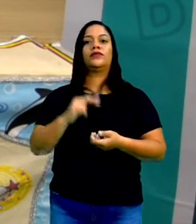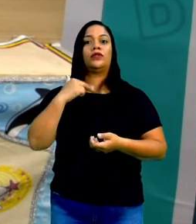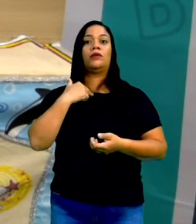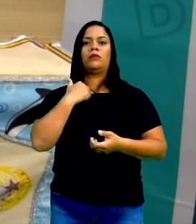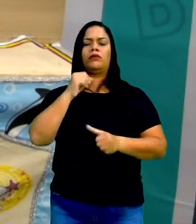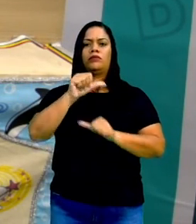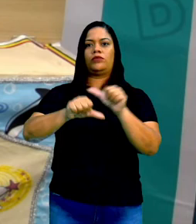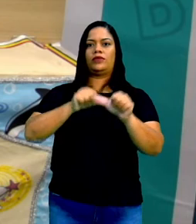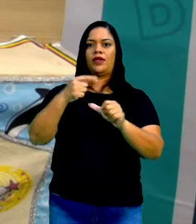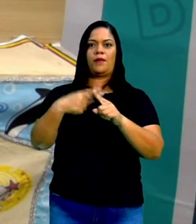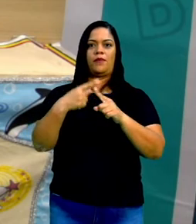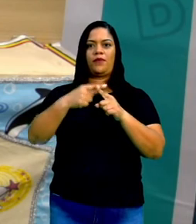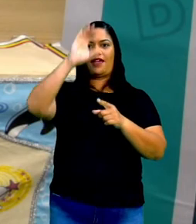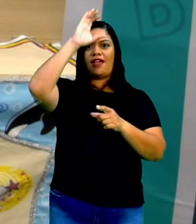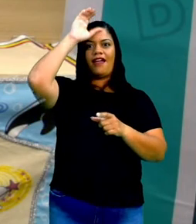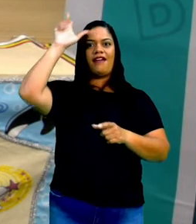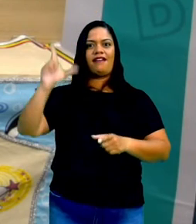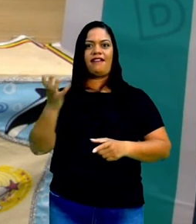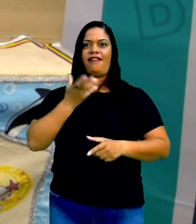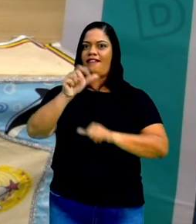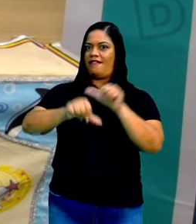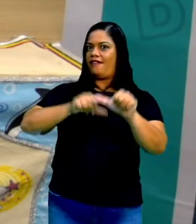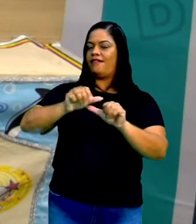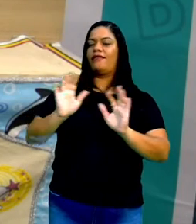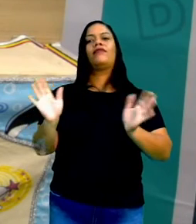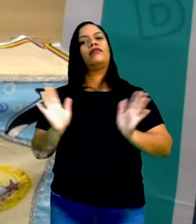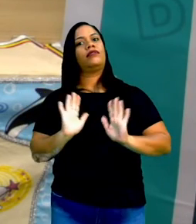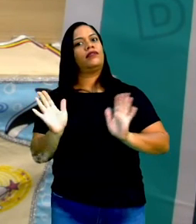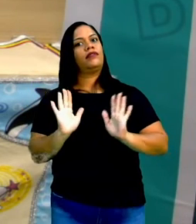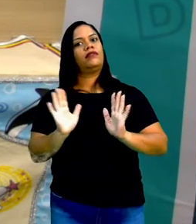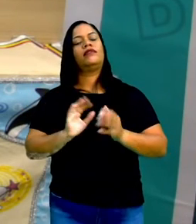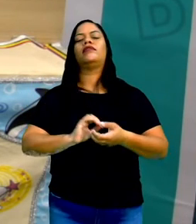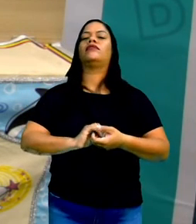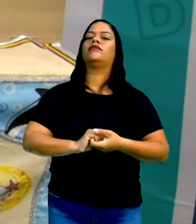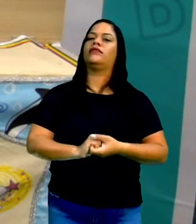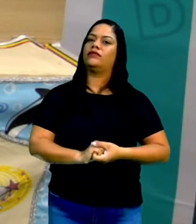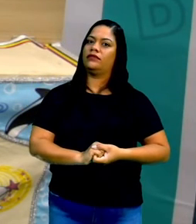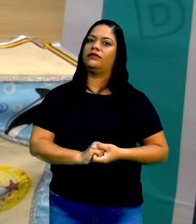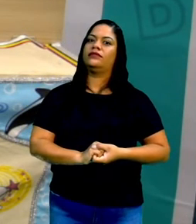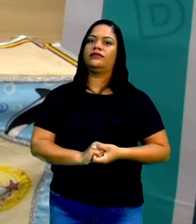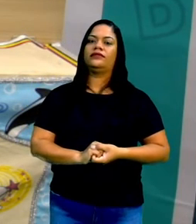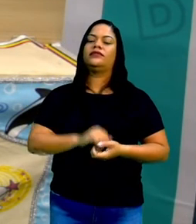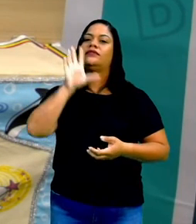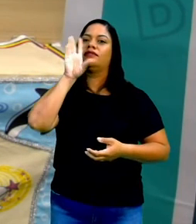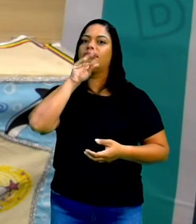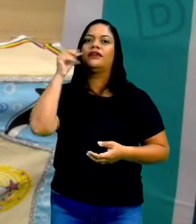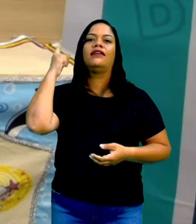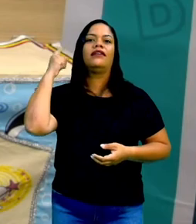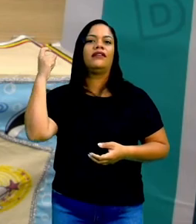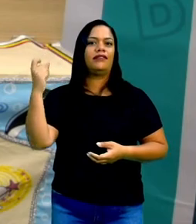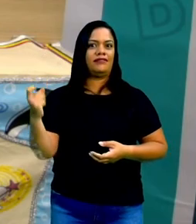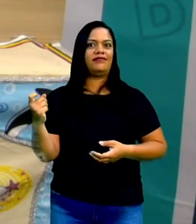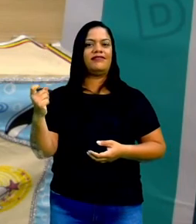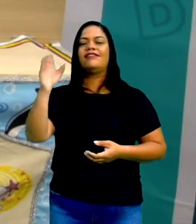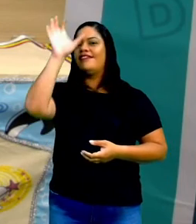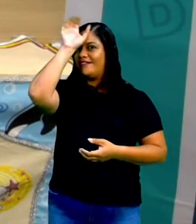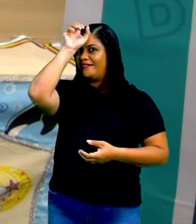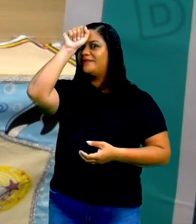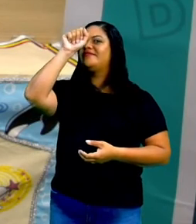pode mudar porque tia Lê quer que mude. Nada disso, tá, gente? Então, o patinho barulhento